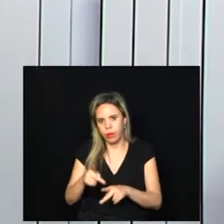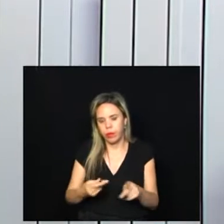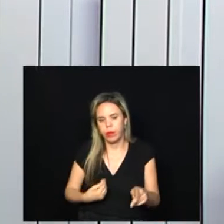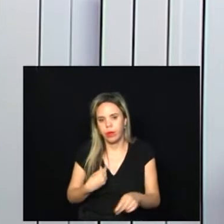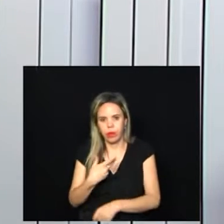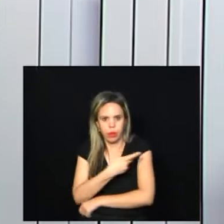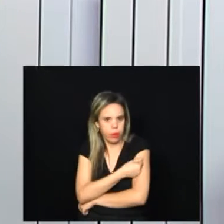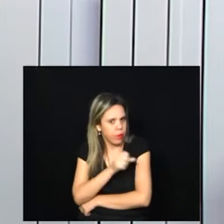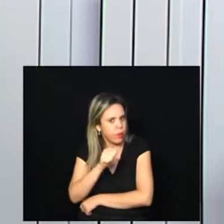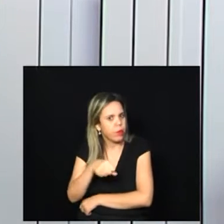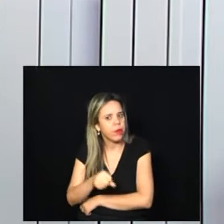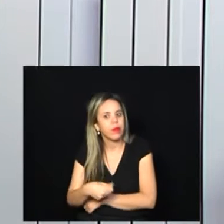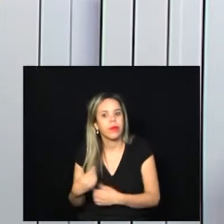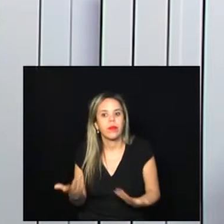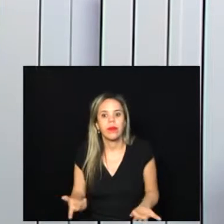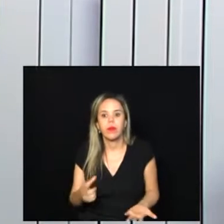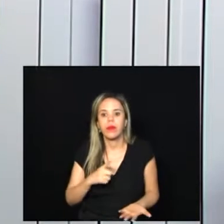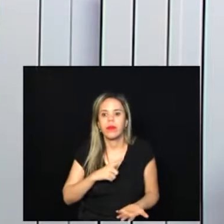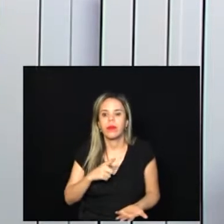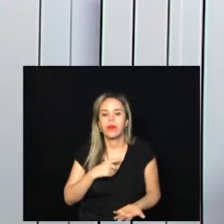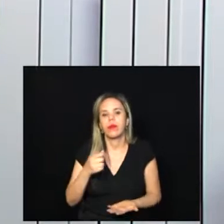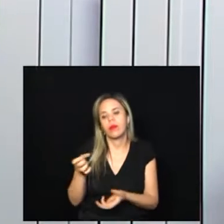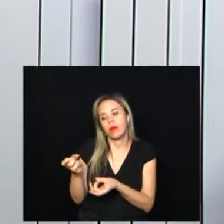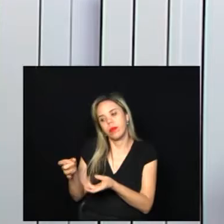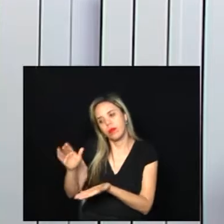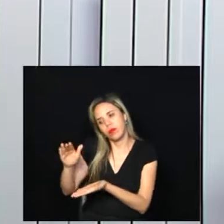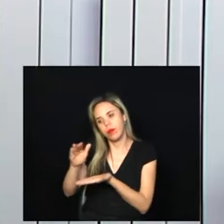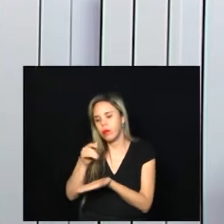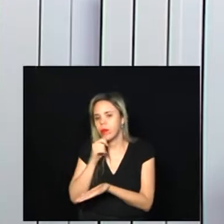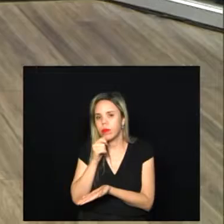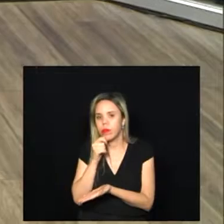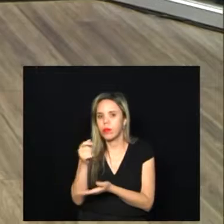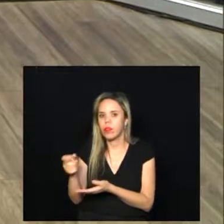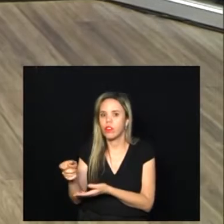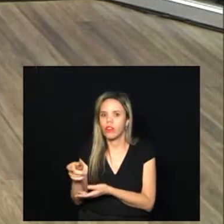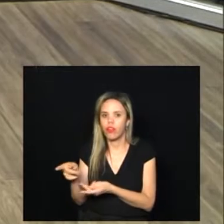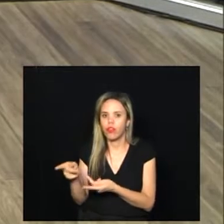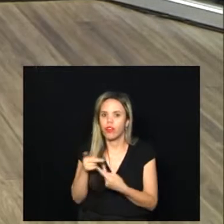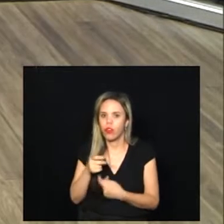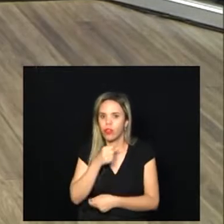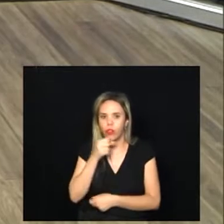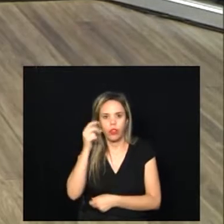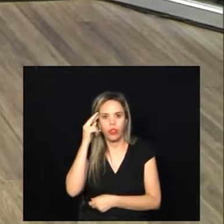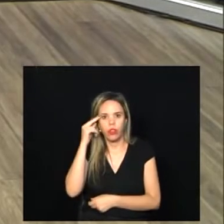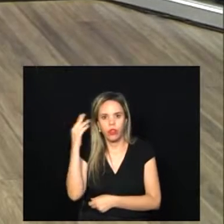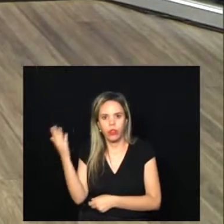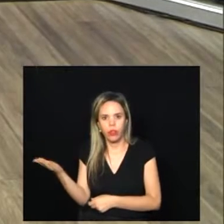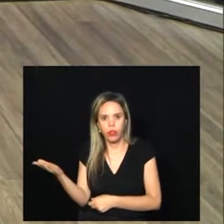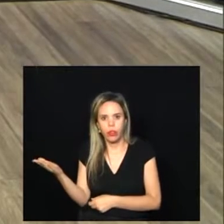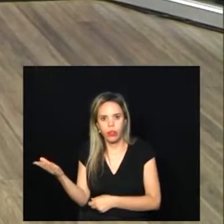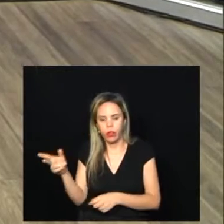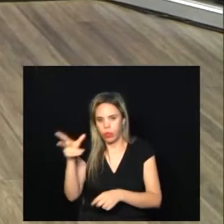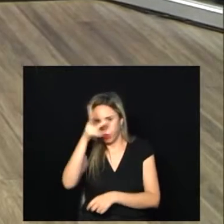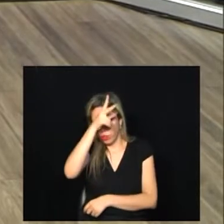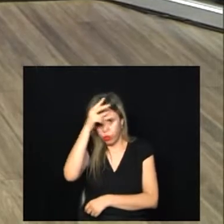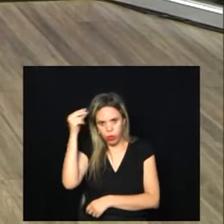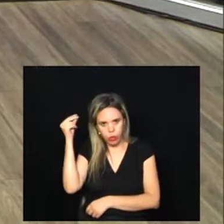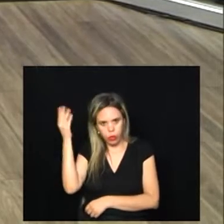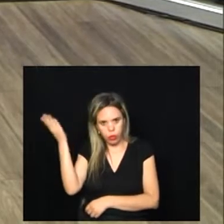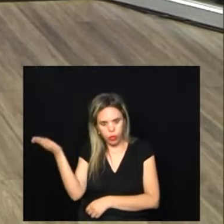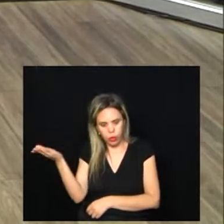se vacinando, se existem doses sobrantes, aciona o nosso repórter André Aranha, que está na Prefeitura e tem